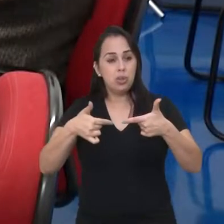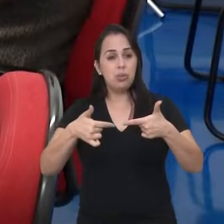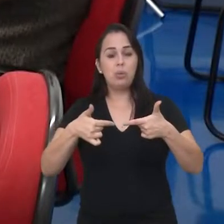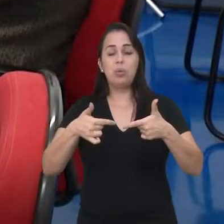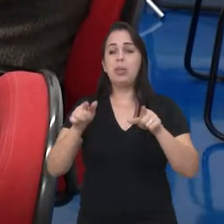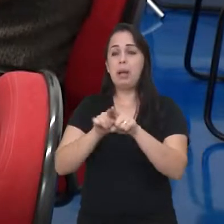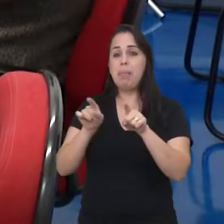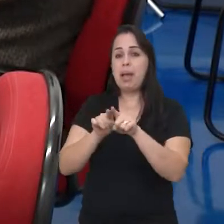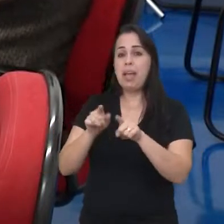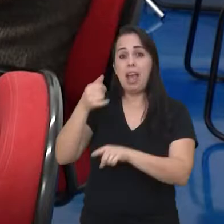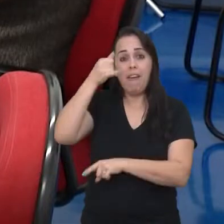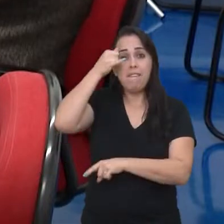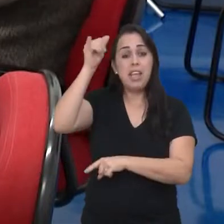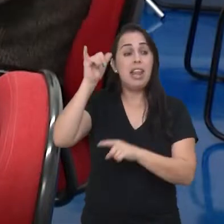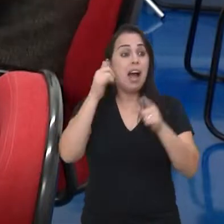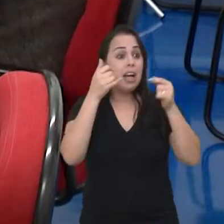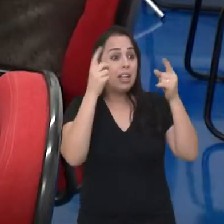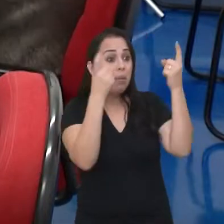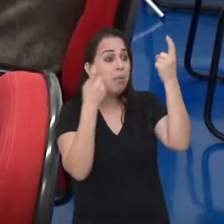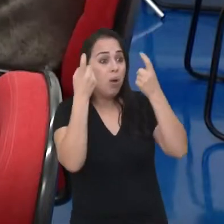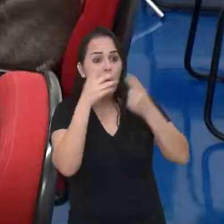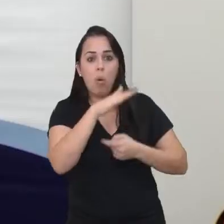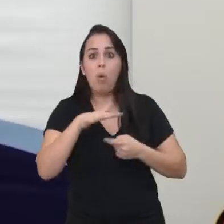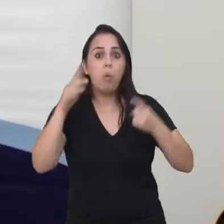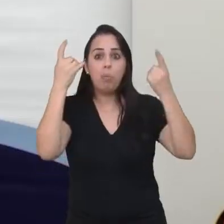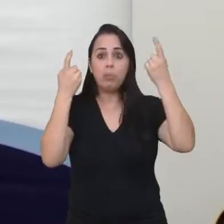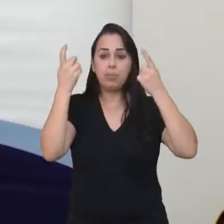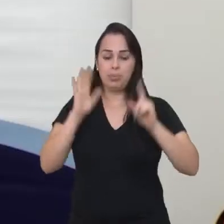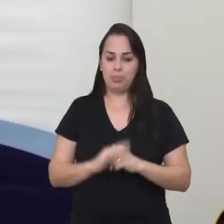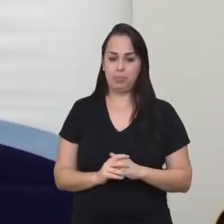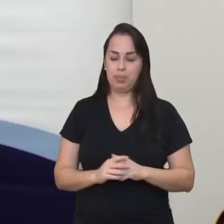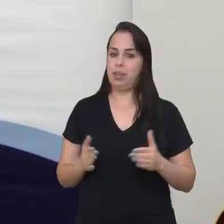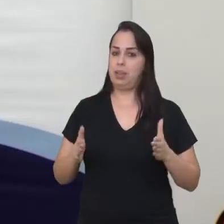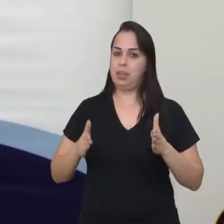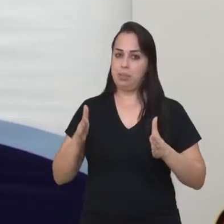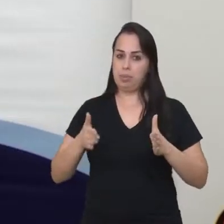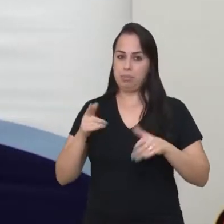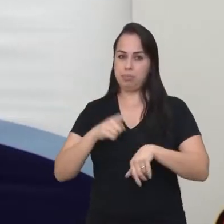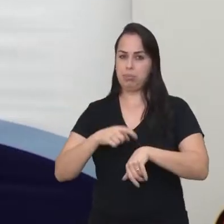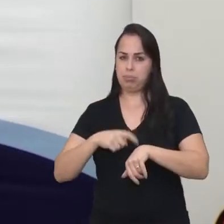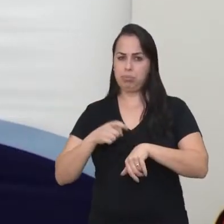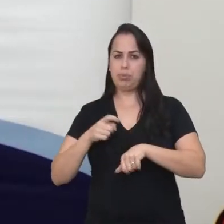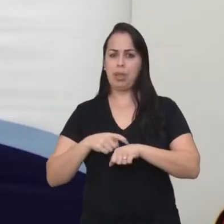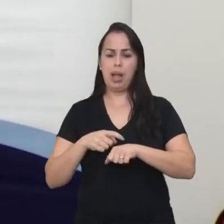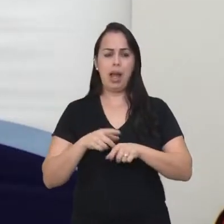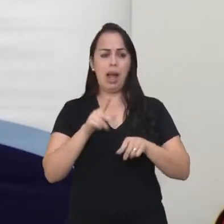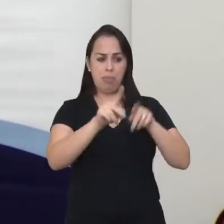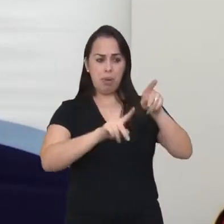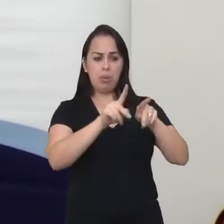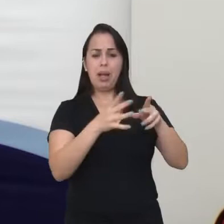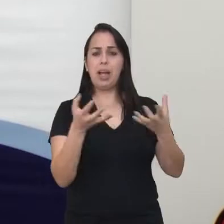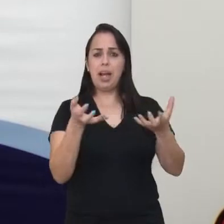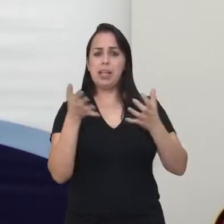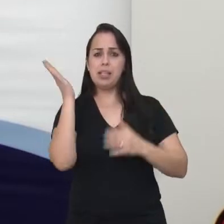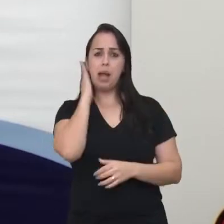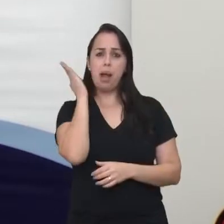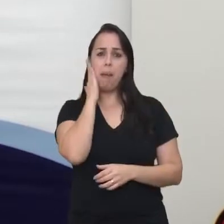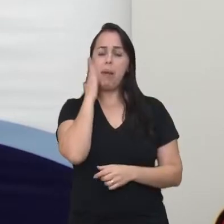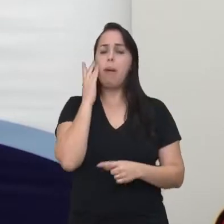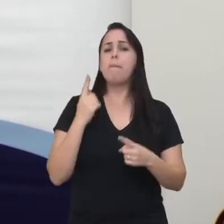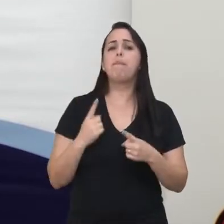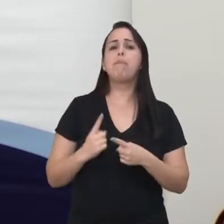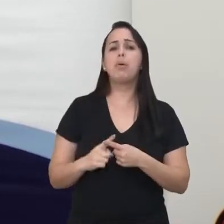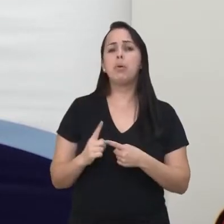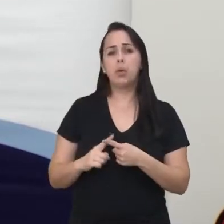sobre o ocorrido e evitar preocupações. E nesse momento o que está acontecendo é que a população ela quer saber